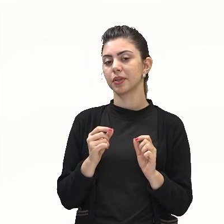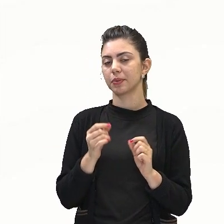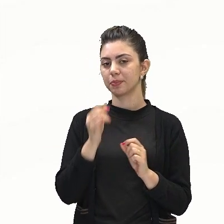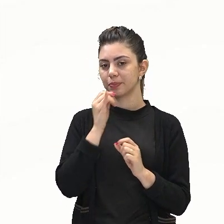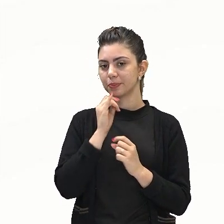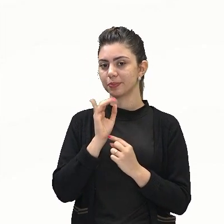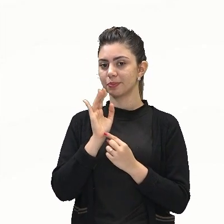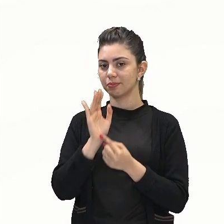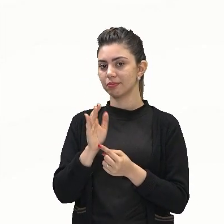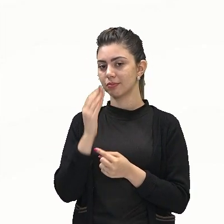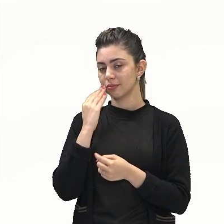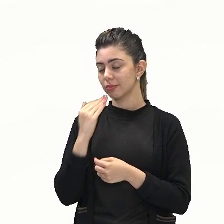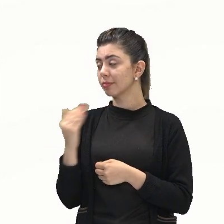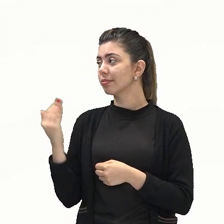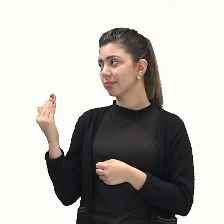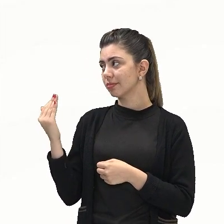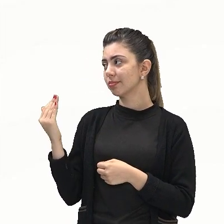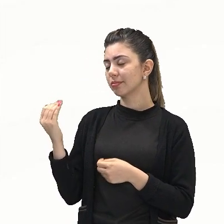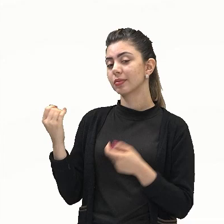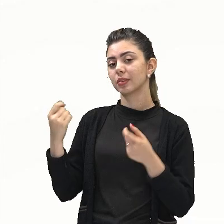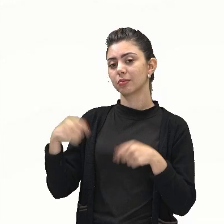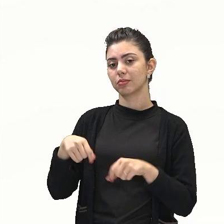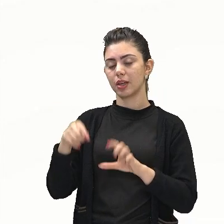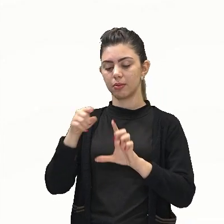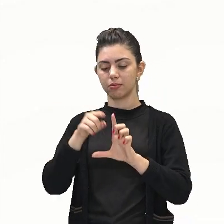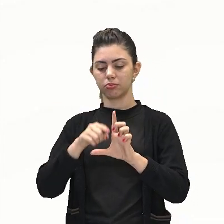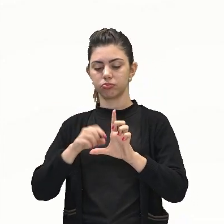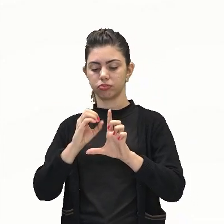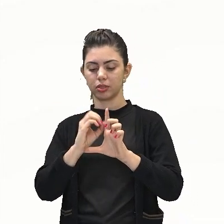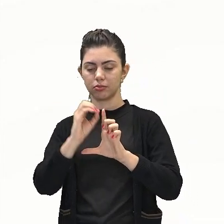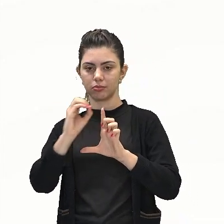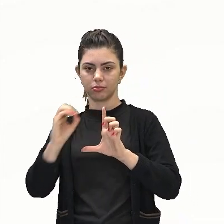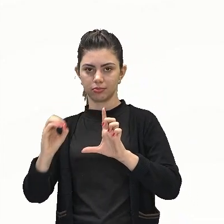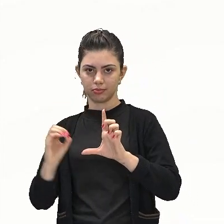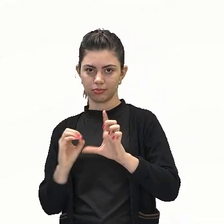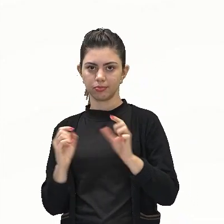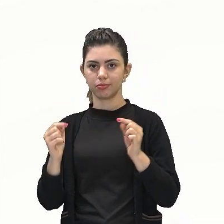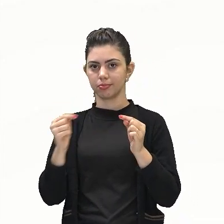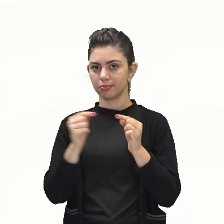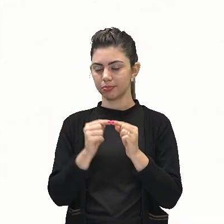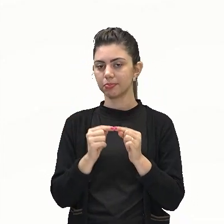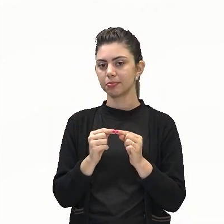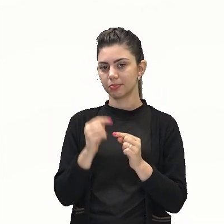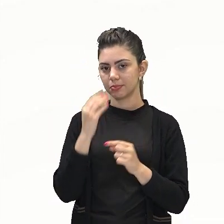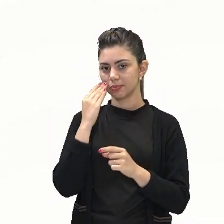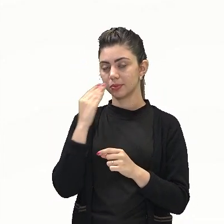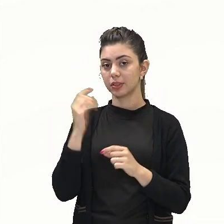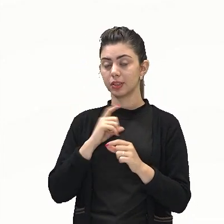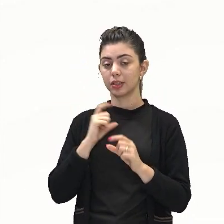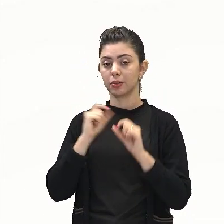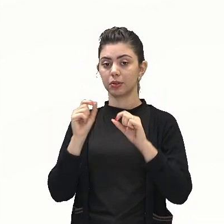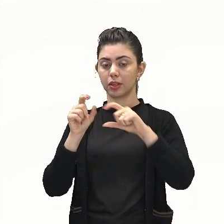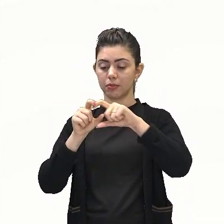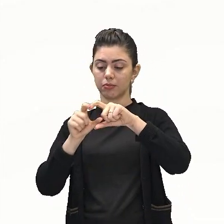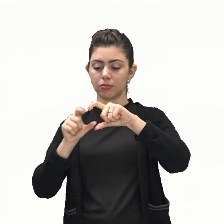ó. Quando eu consigo deixar todos esses elementos aqui, certo? Que estão abaixo da minha ali